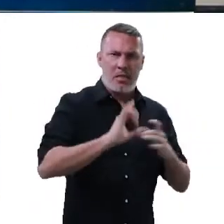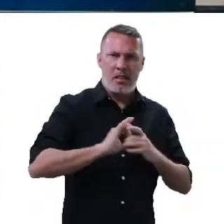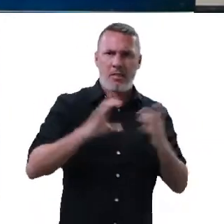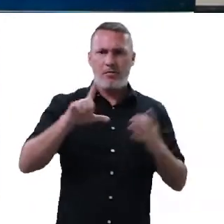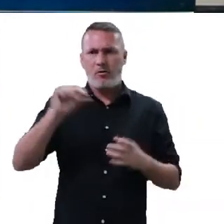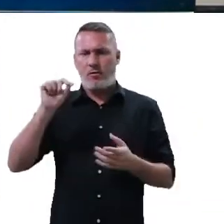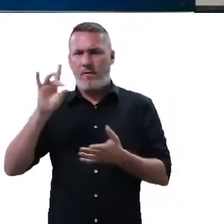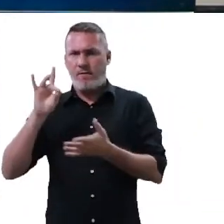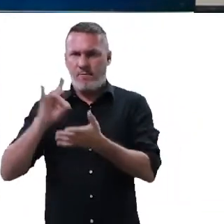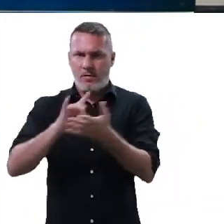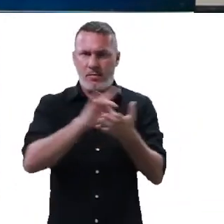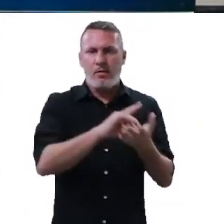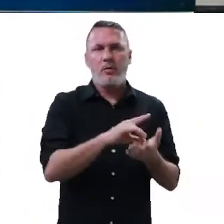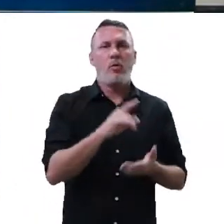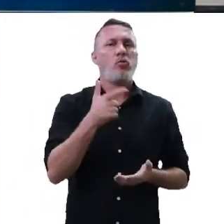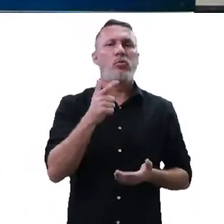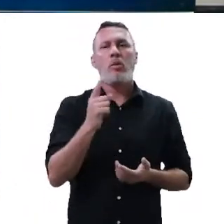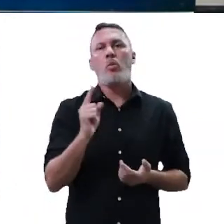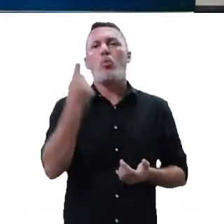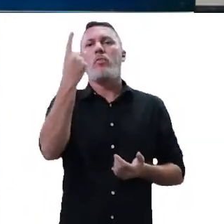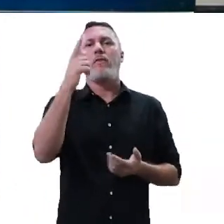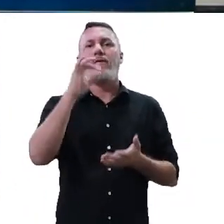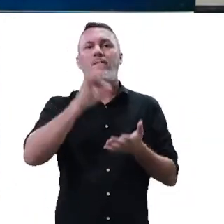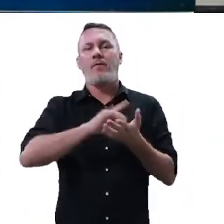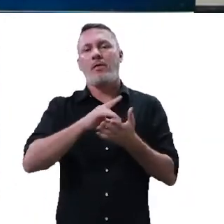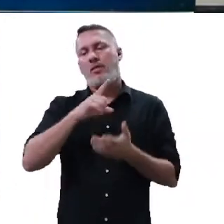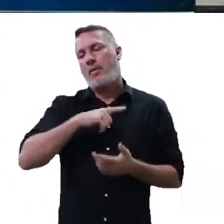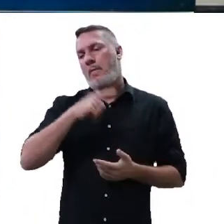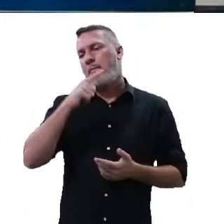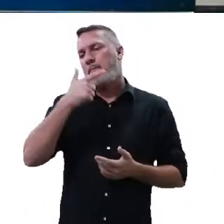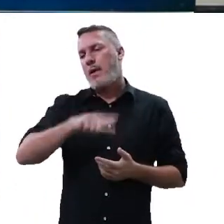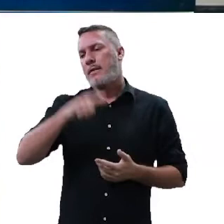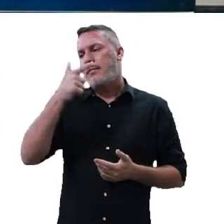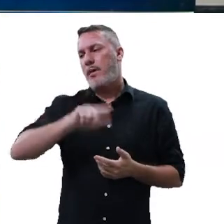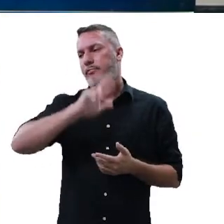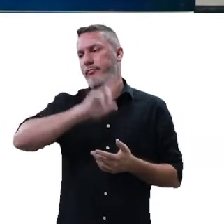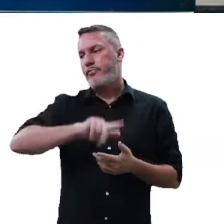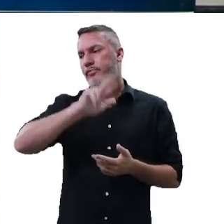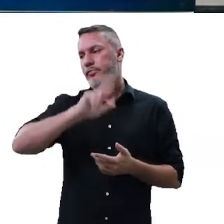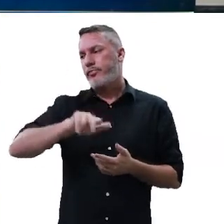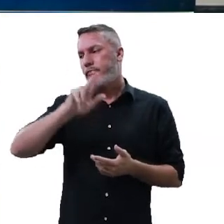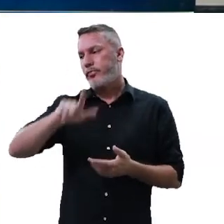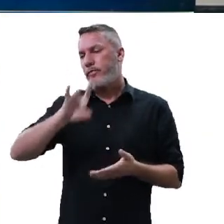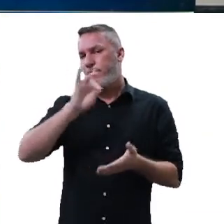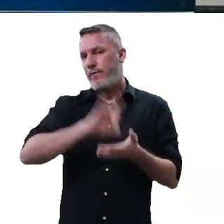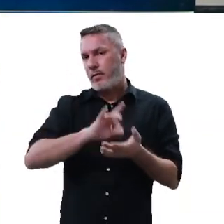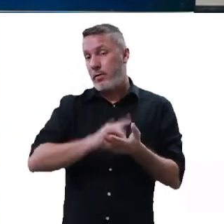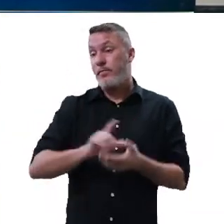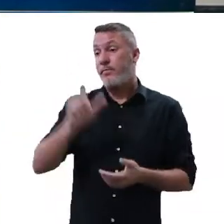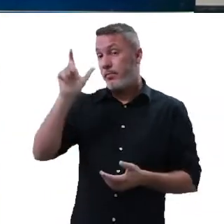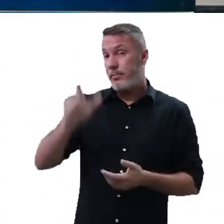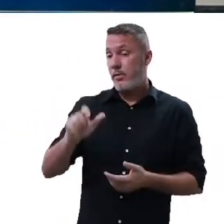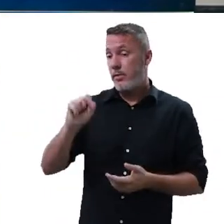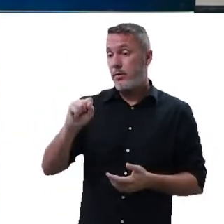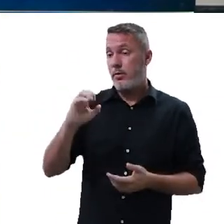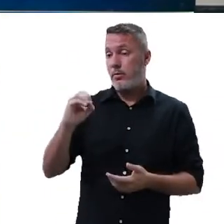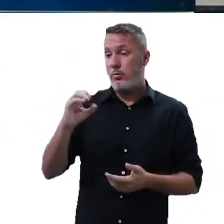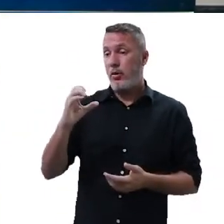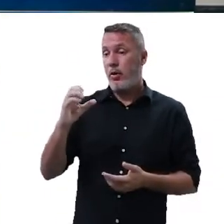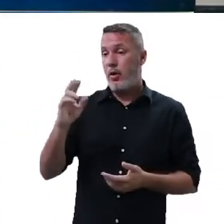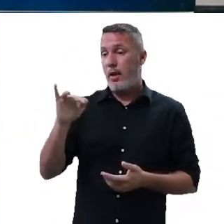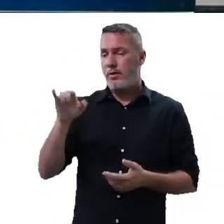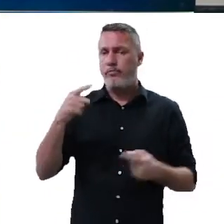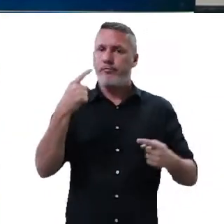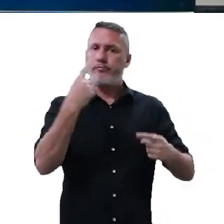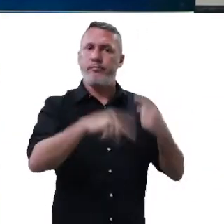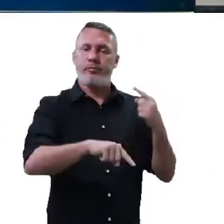depende de cada um, então não existe uma verdade, existem várias verdades. Então a verdade ela não existe. Só que se discordava